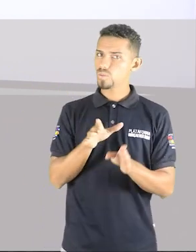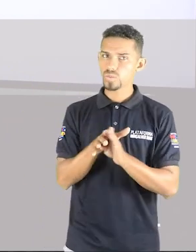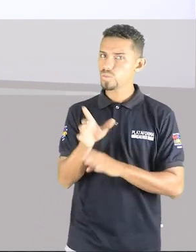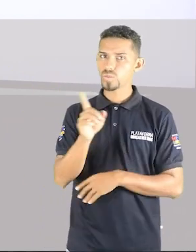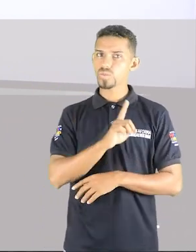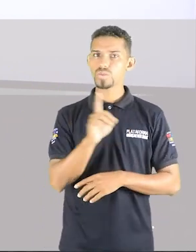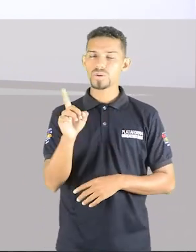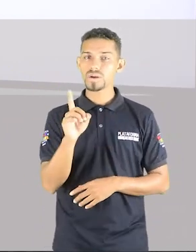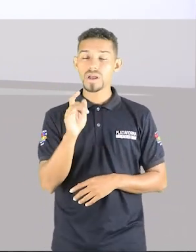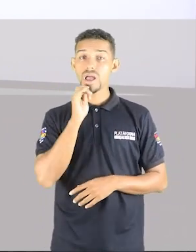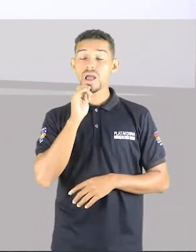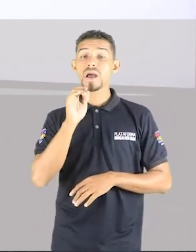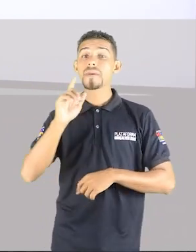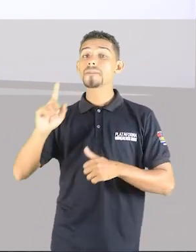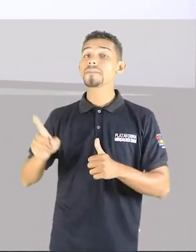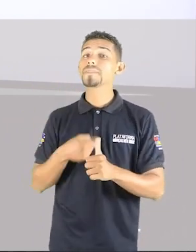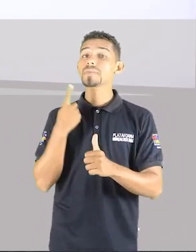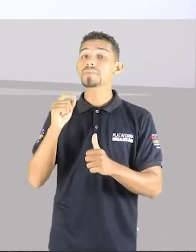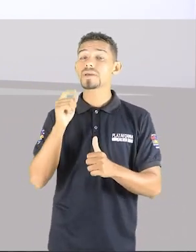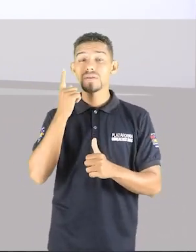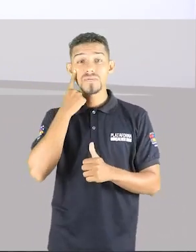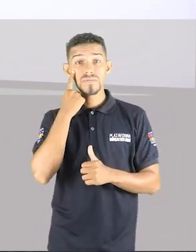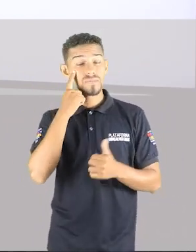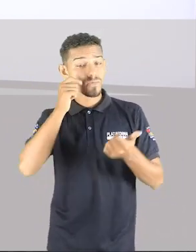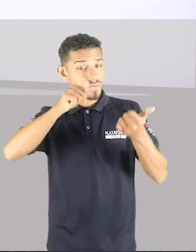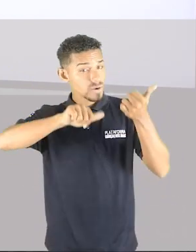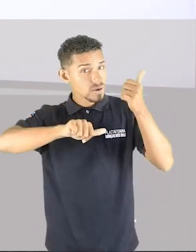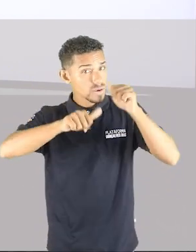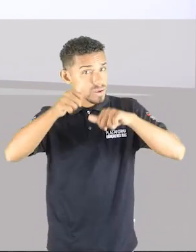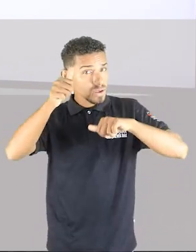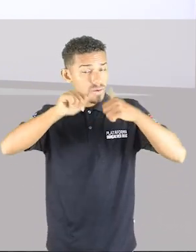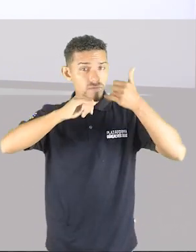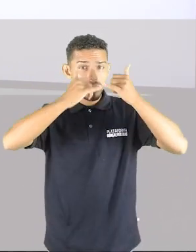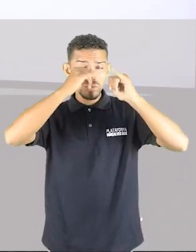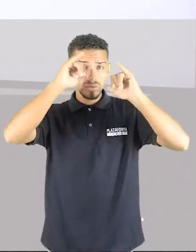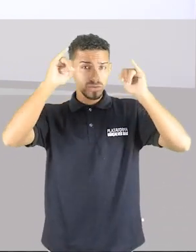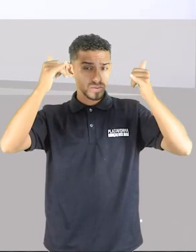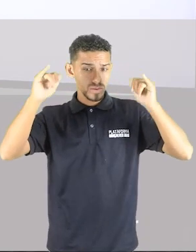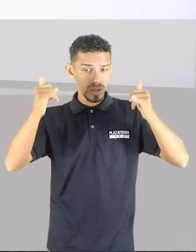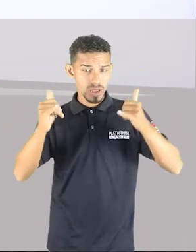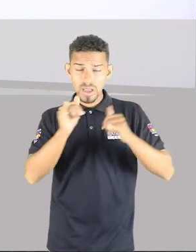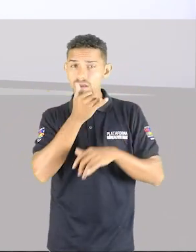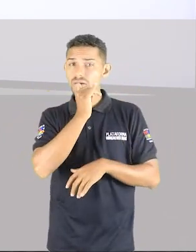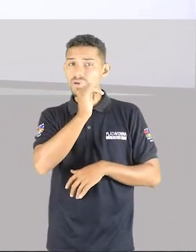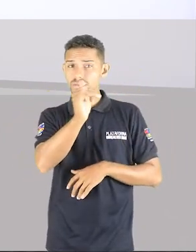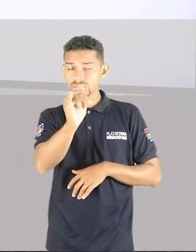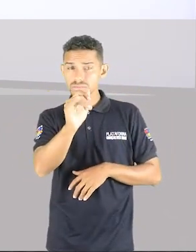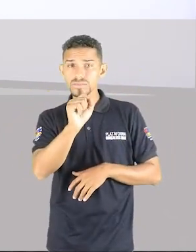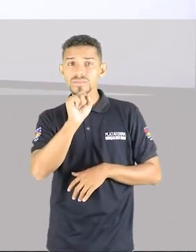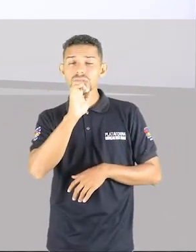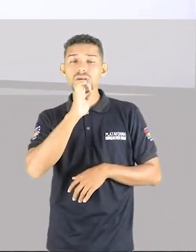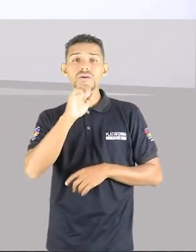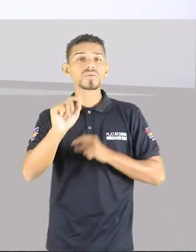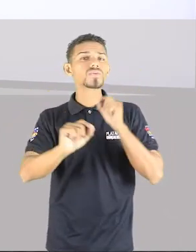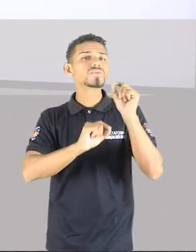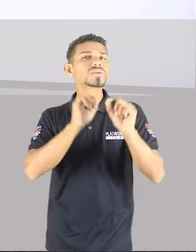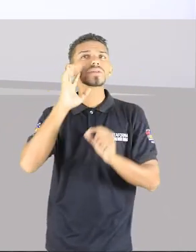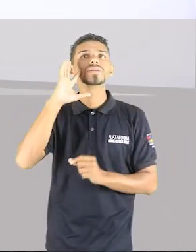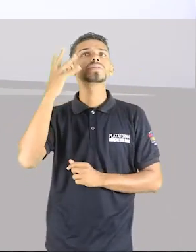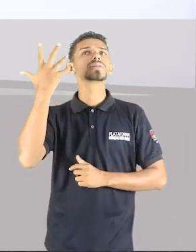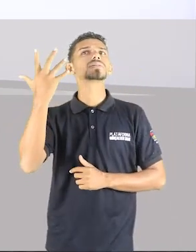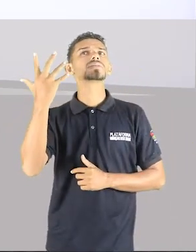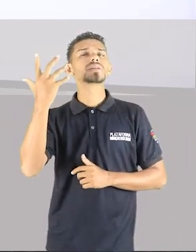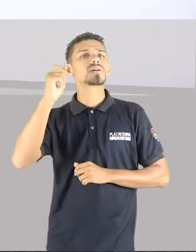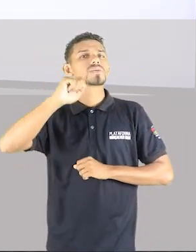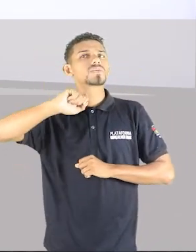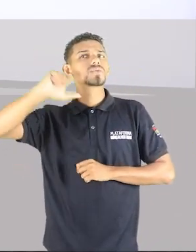isso É aconselhável primeiro verificar o circuito elétrico no circuito elétrico o que causou